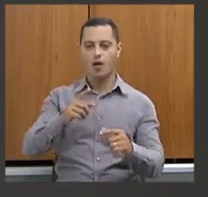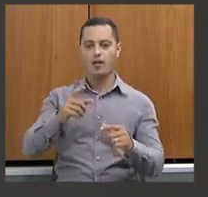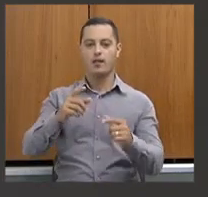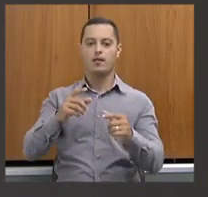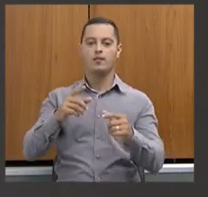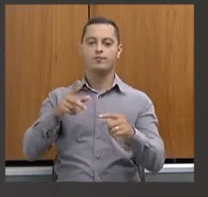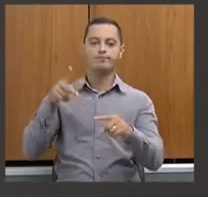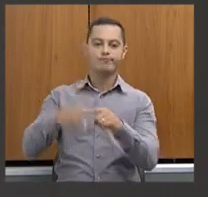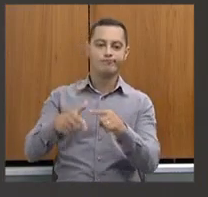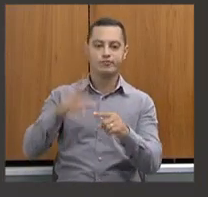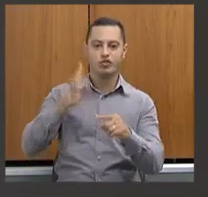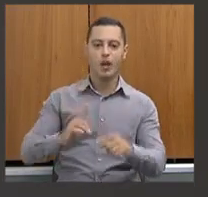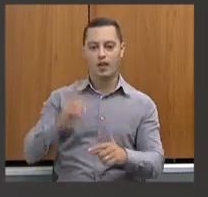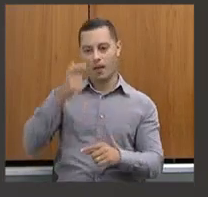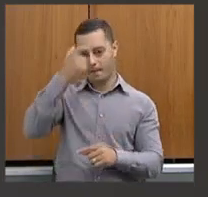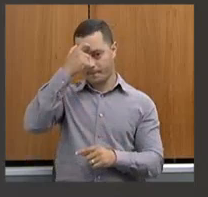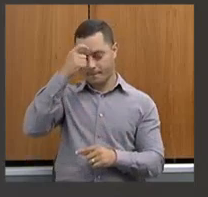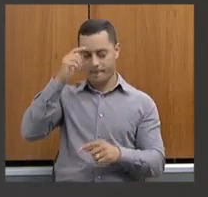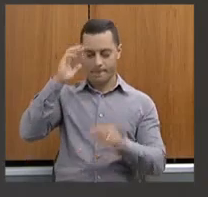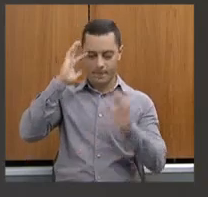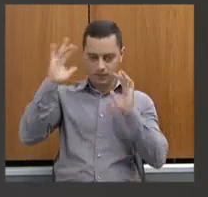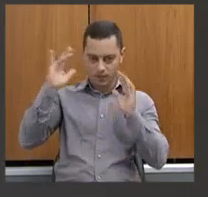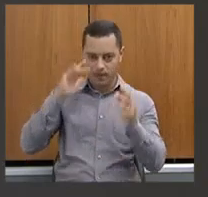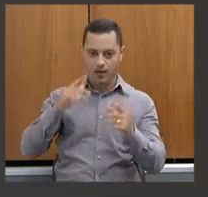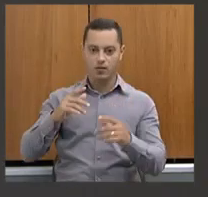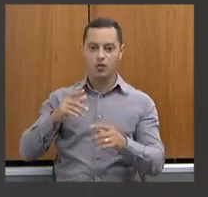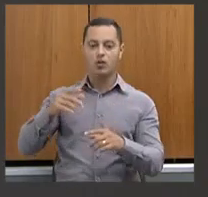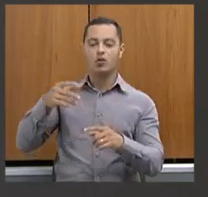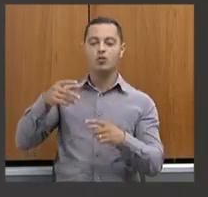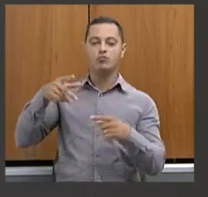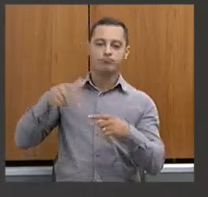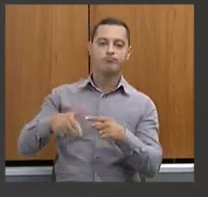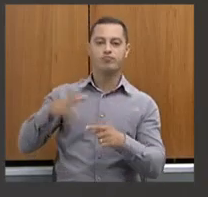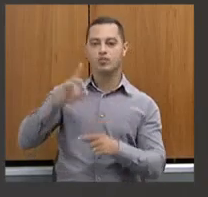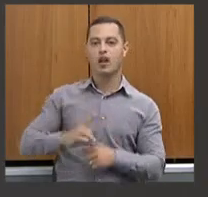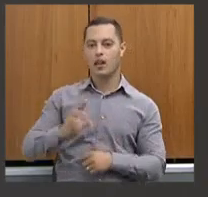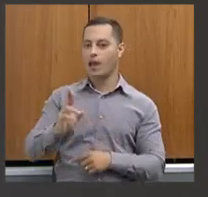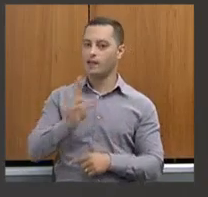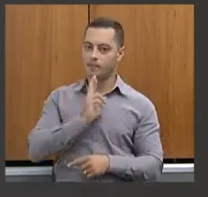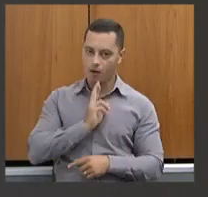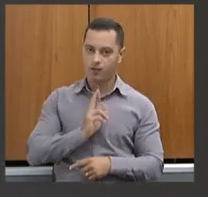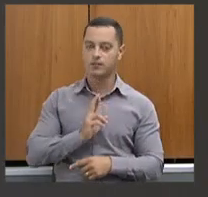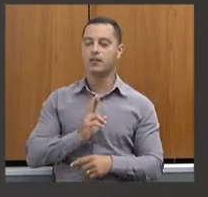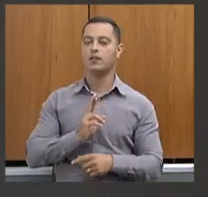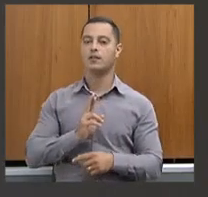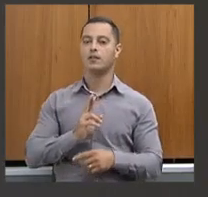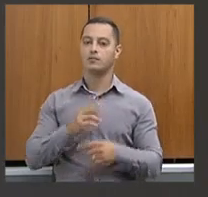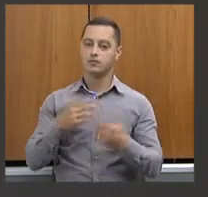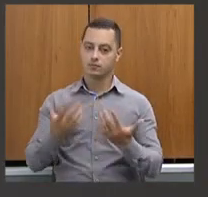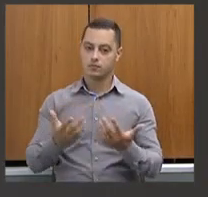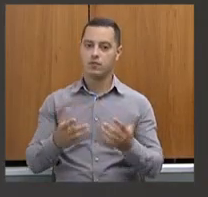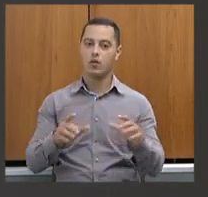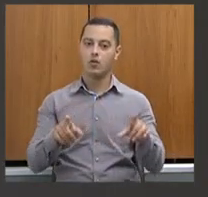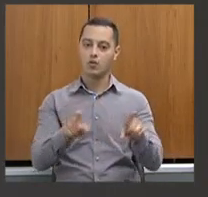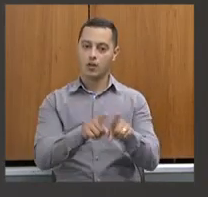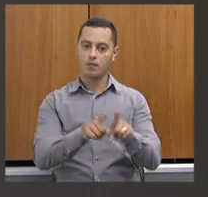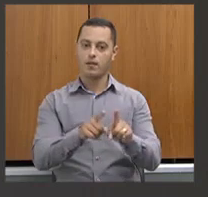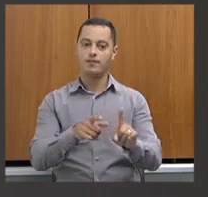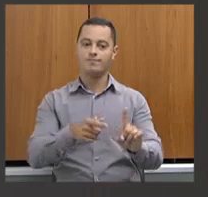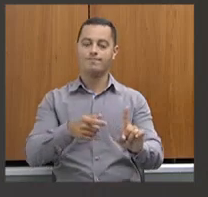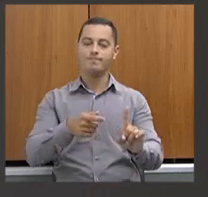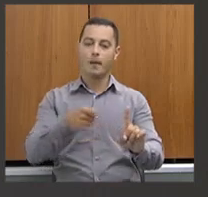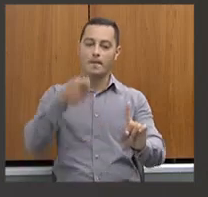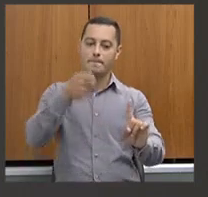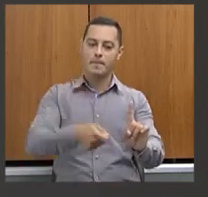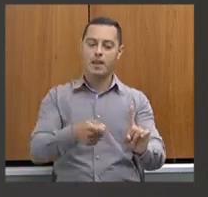o direito de resposta são alguns dos direitos protegidos pela corte Suprema e logo também devem ser pelos seus membros sob pena de